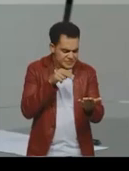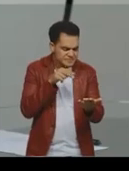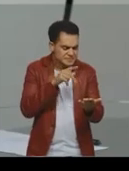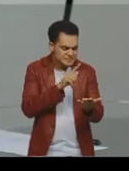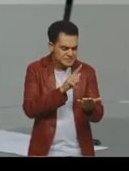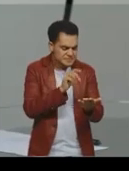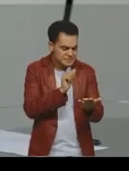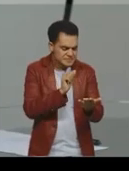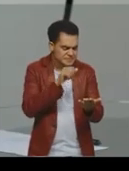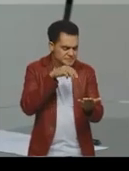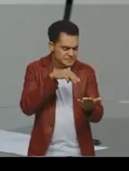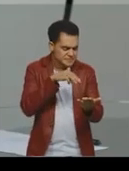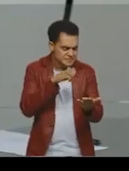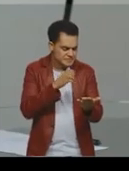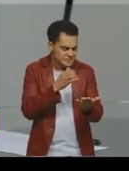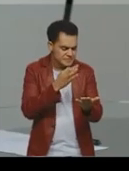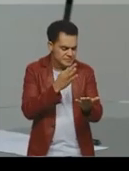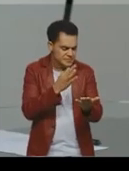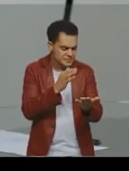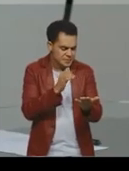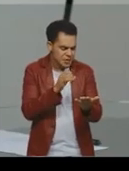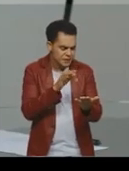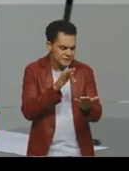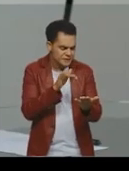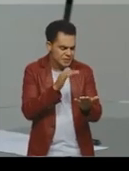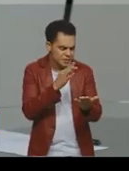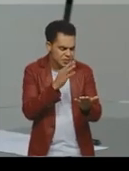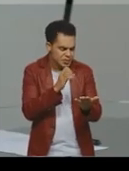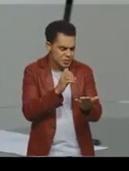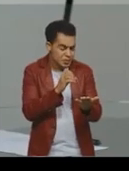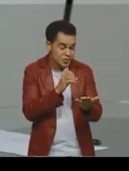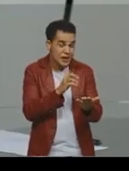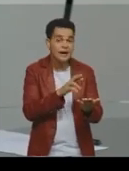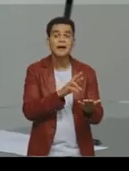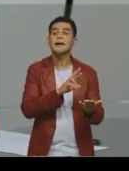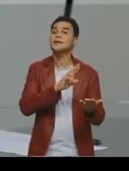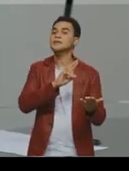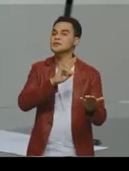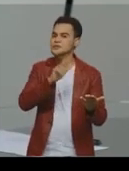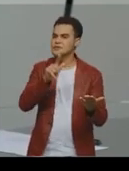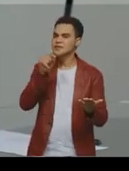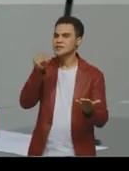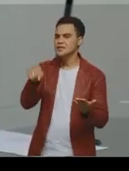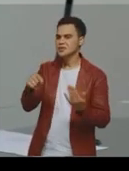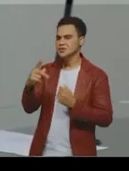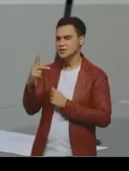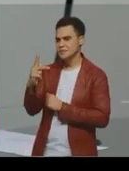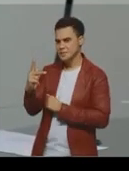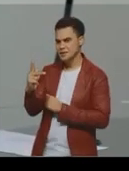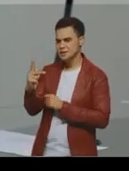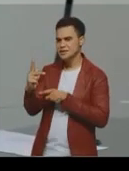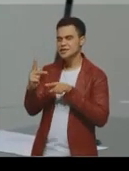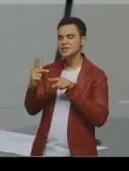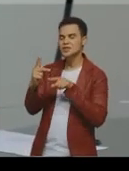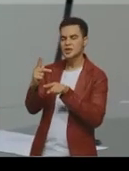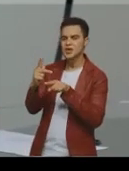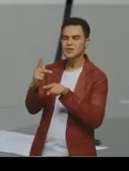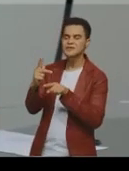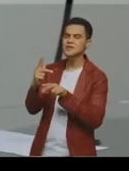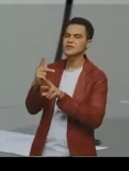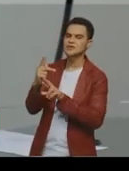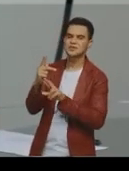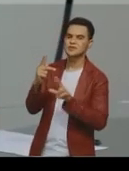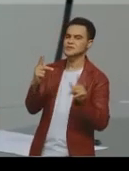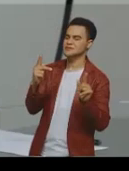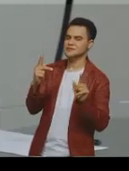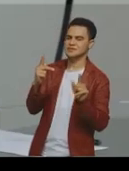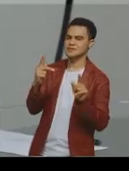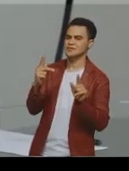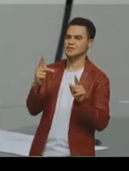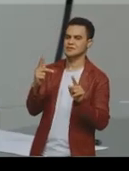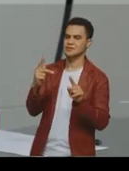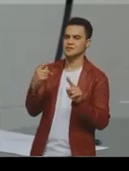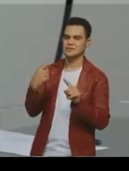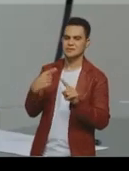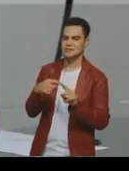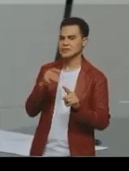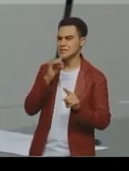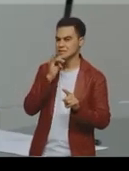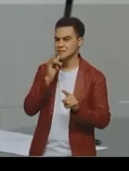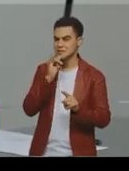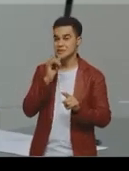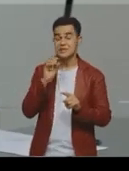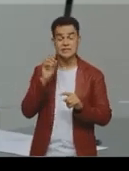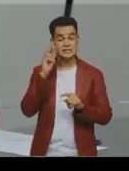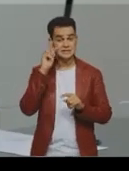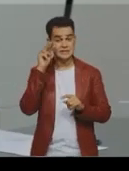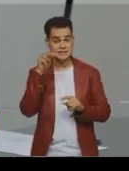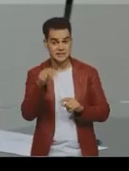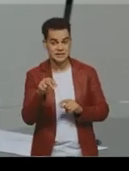gametófito. Diferente, por exemplo, das pteridófitas, gimnospermas e angiospermas, se a gente observa, por exemplo, uma